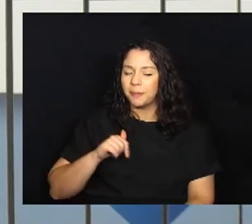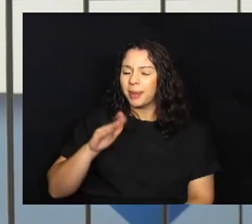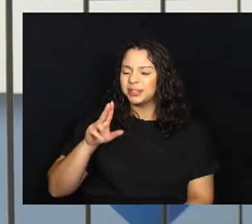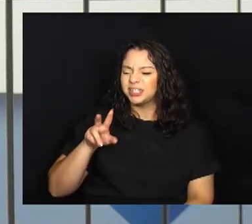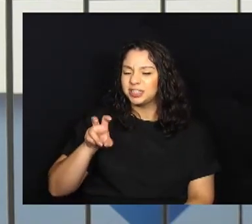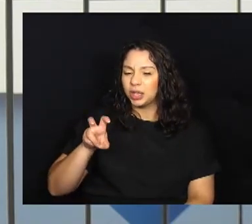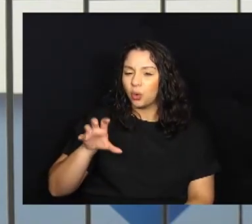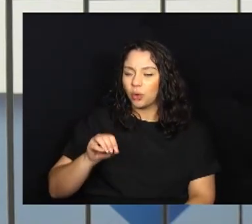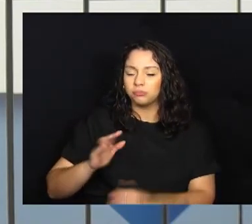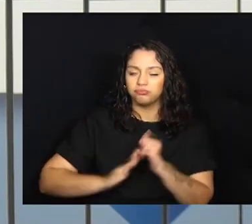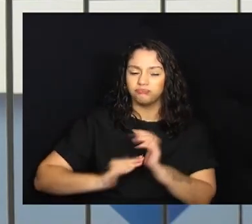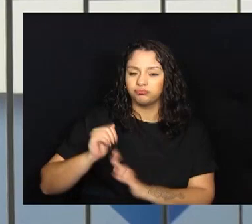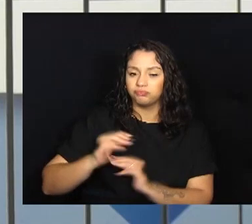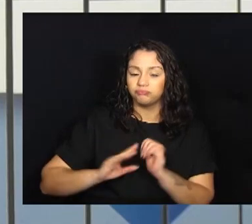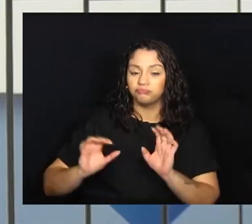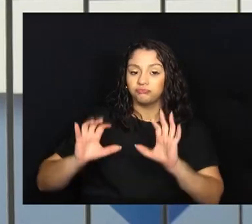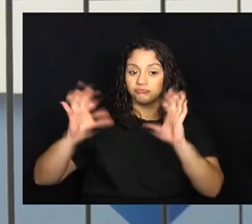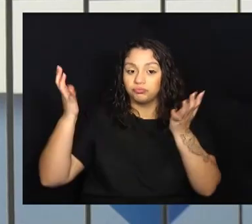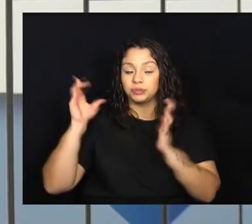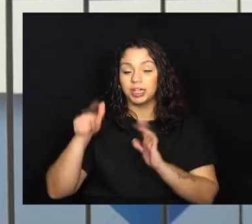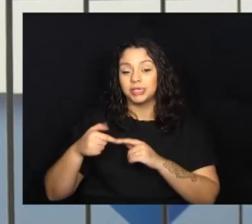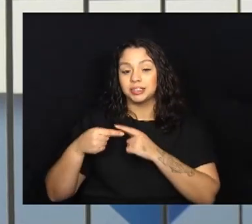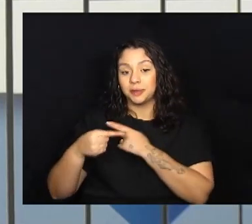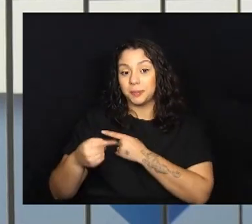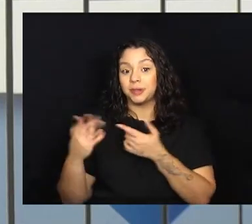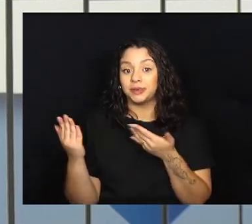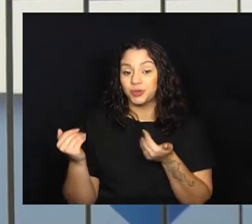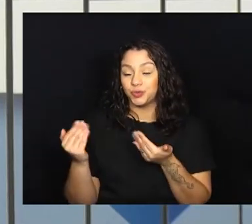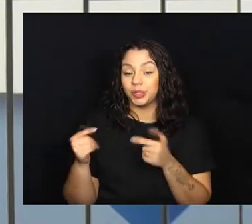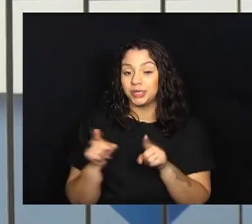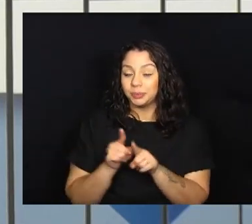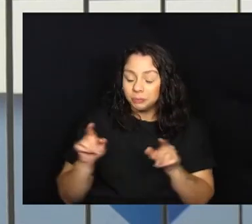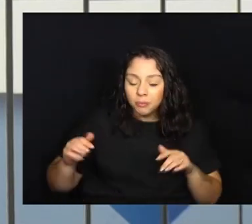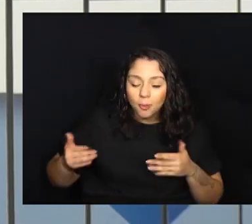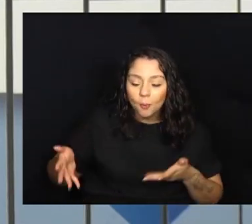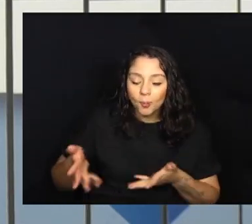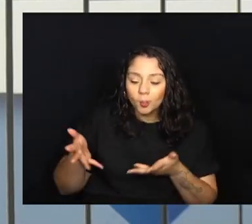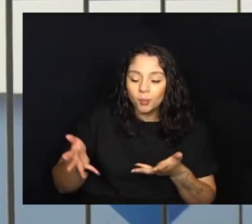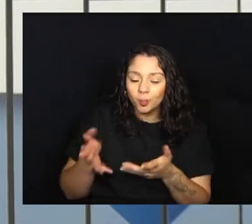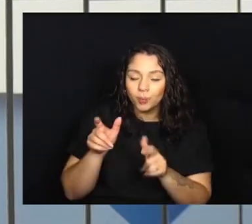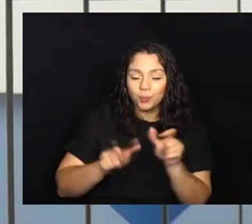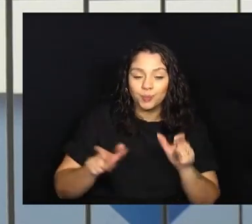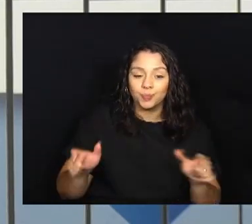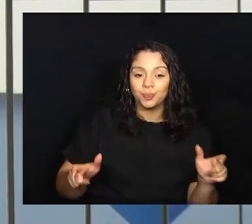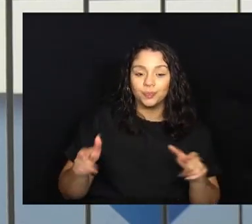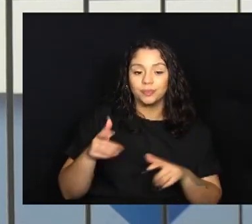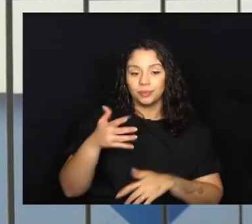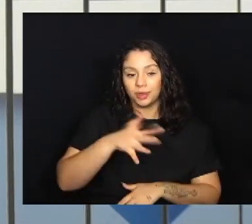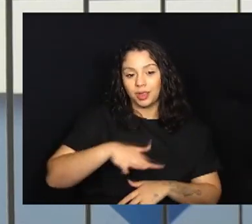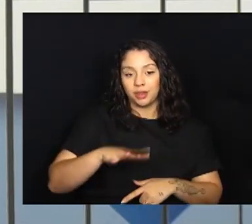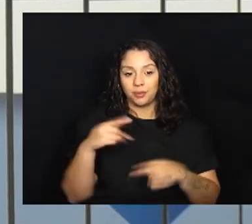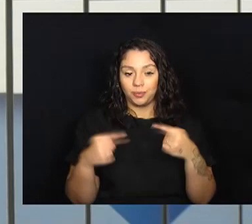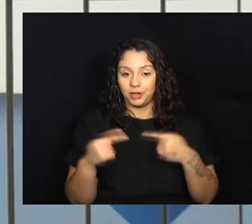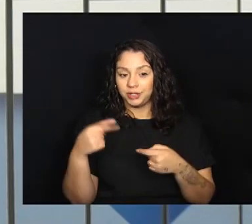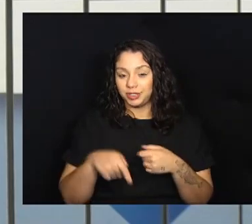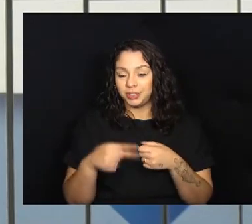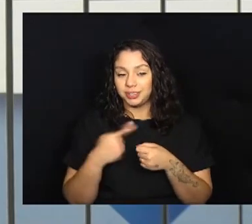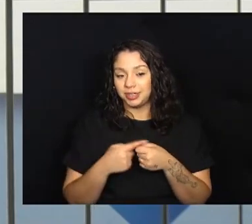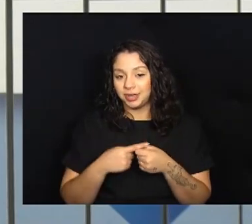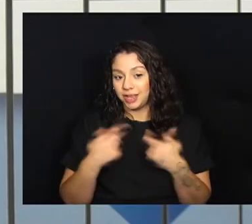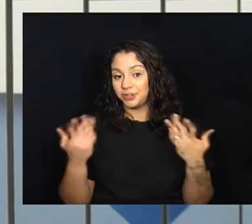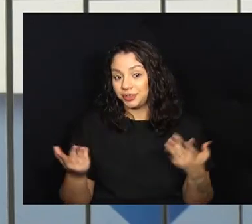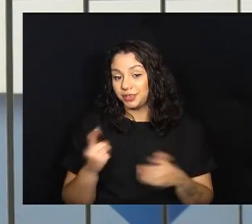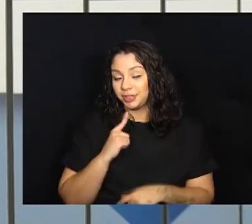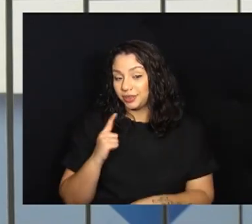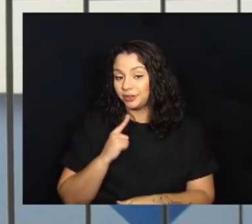previstas para celebrar a Semana da Juventude e incentivar a participação na vida política da cidade. Olha, a semana